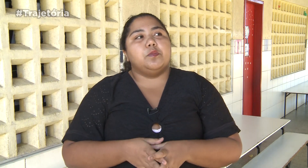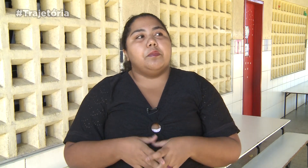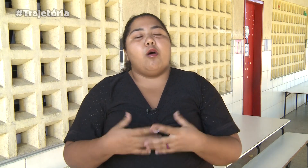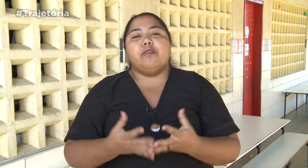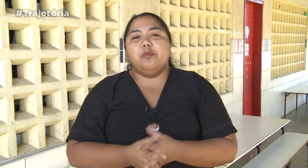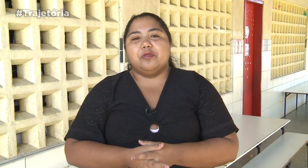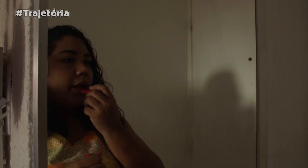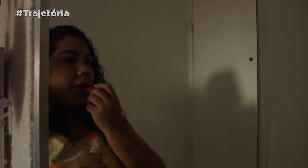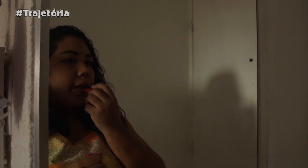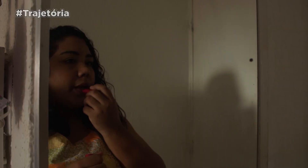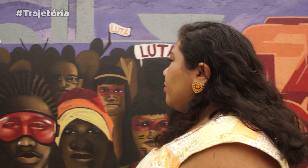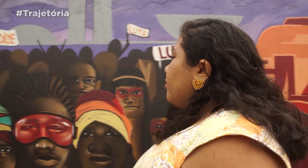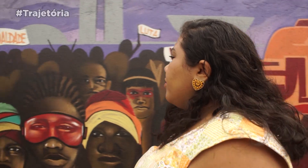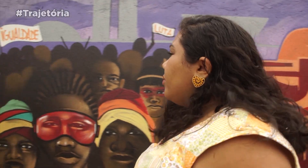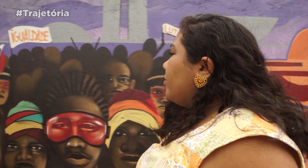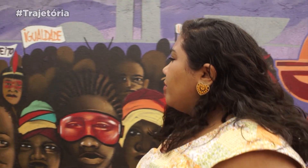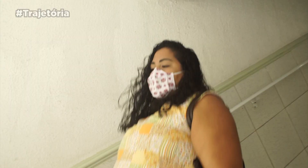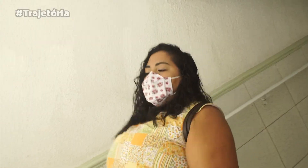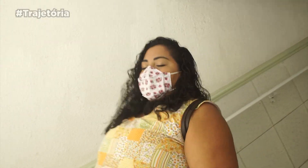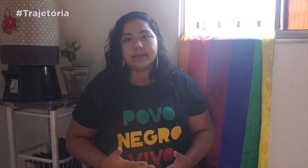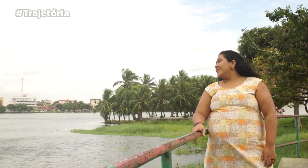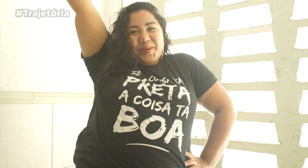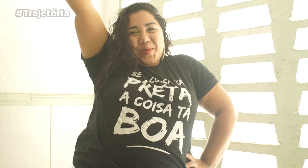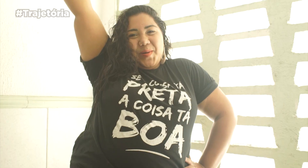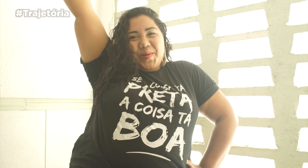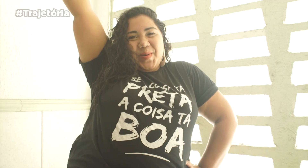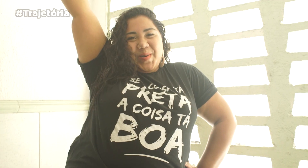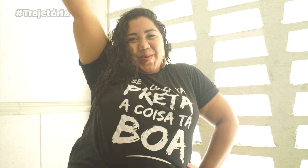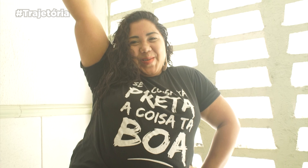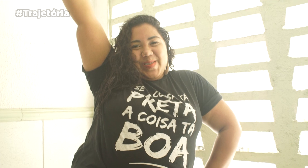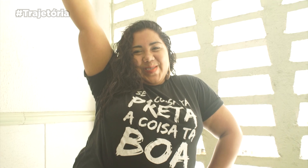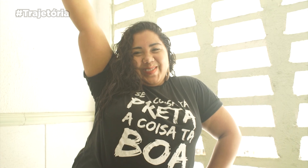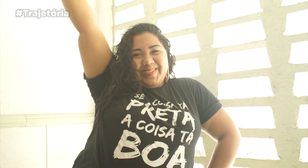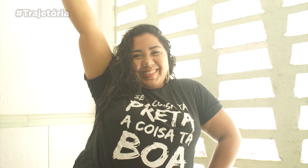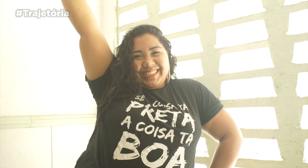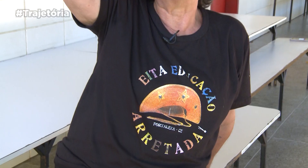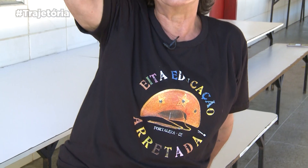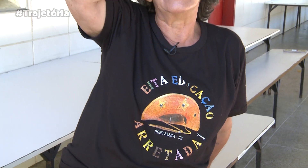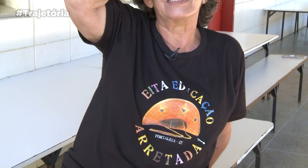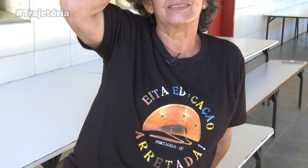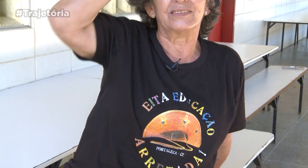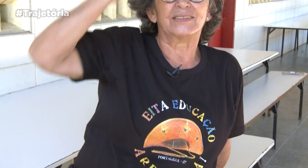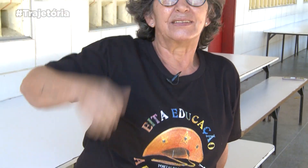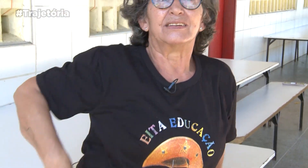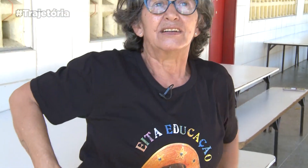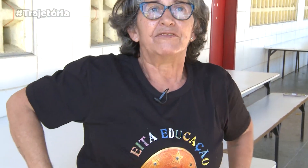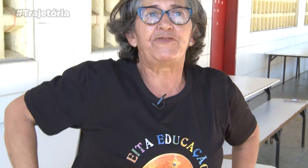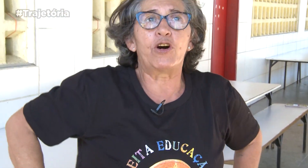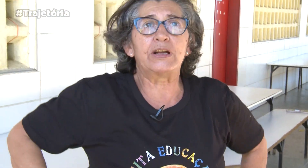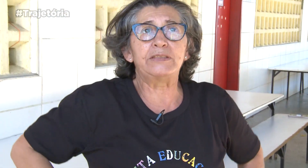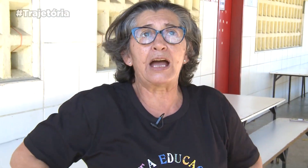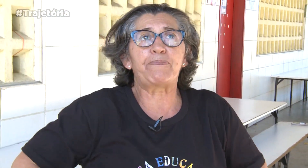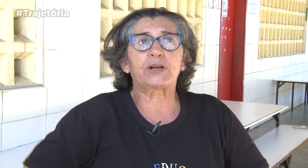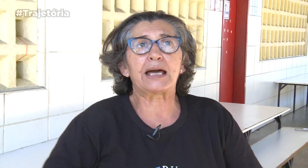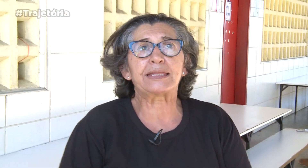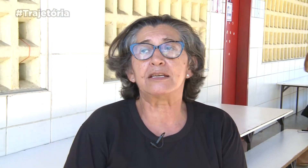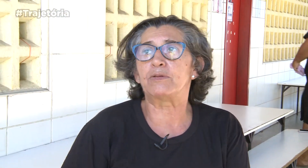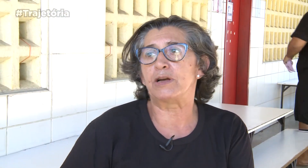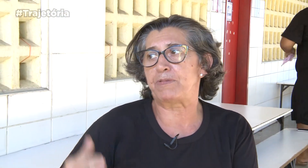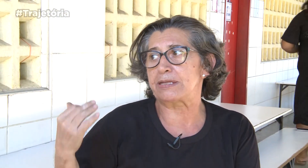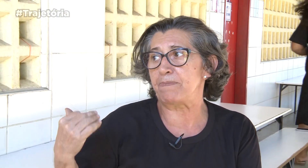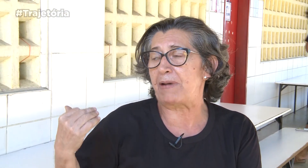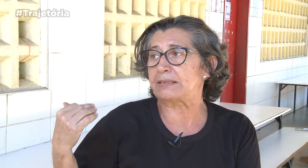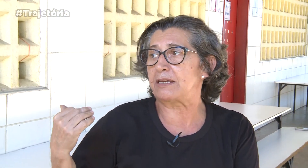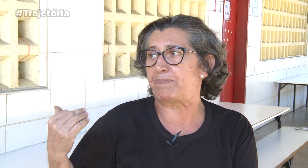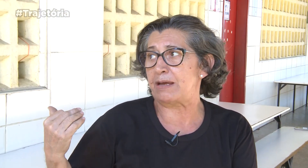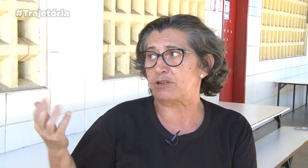conheço, isso me move muito. Quem acompanha a trajetória dela é só elogios. Ângela fala da entrega e do amor que